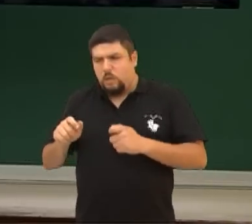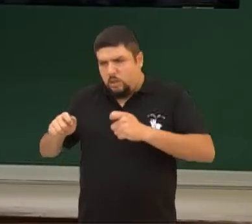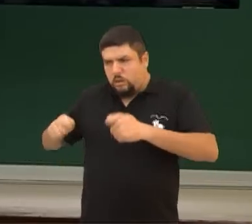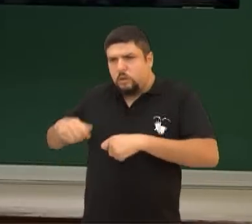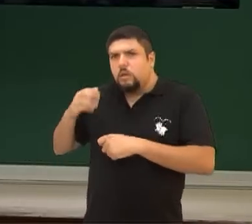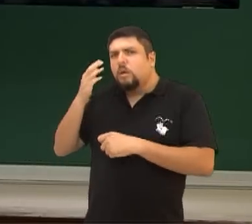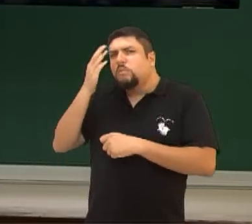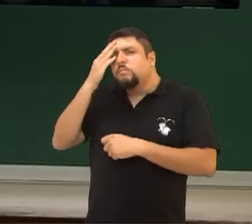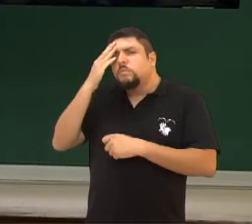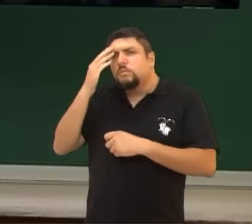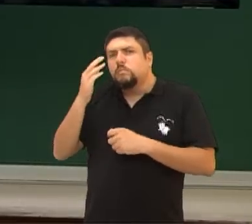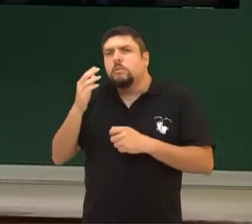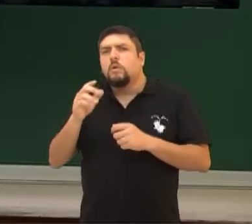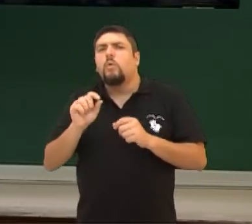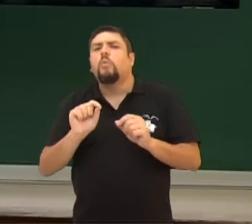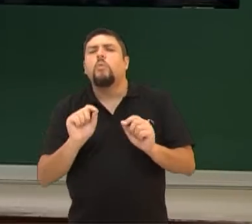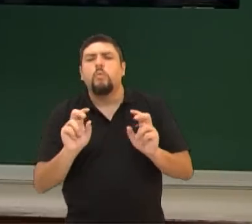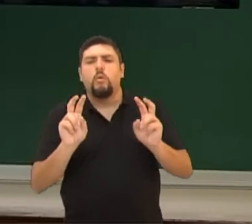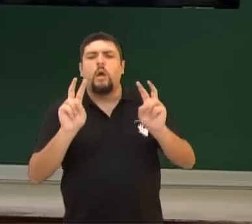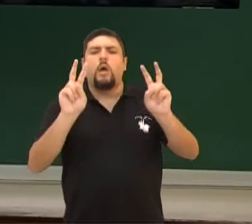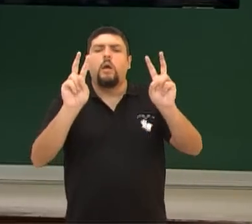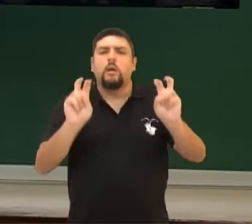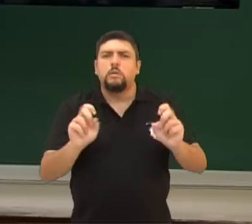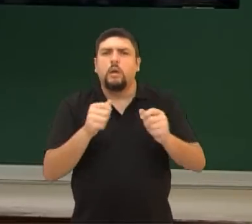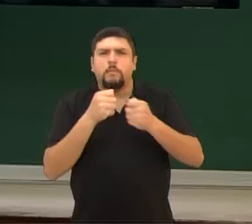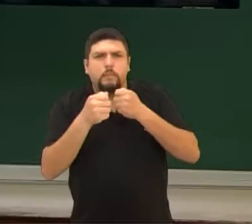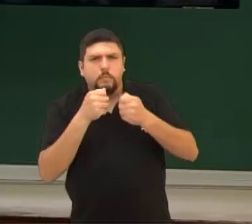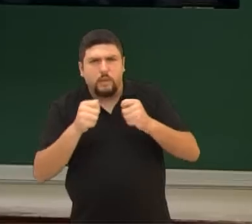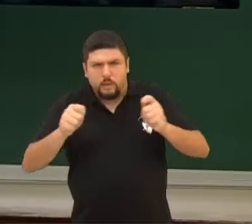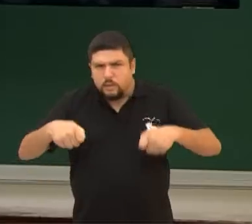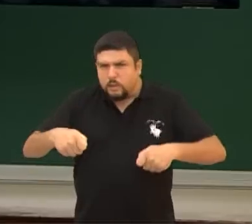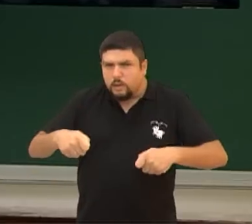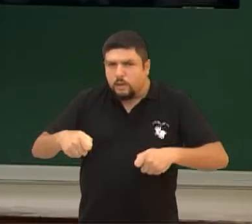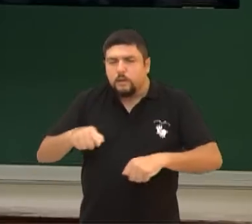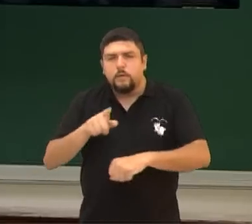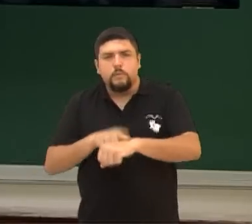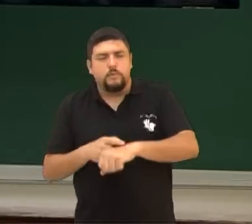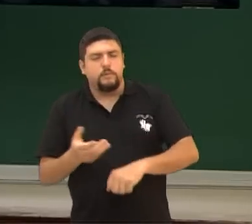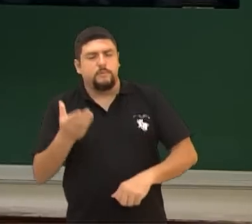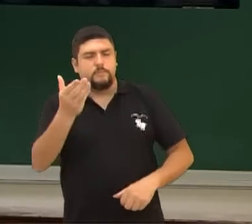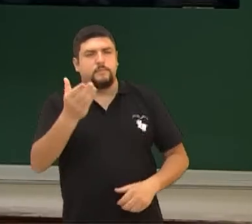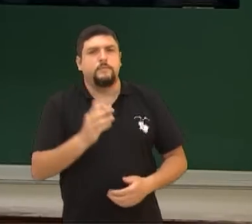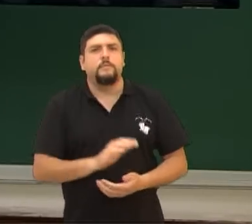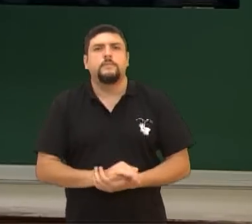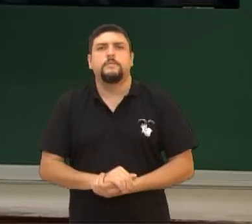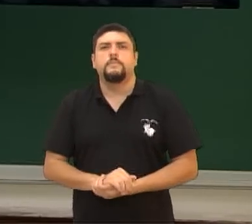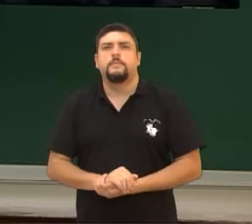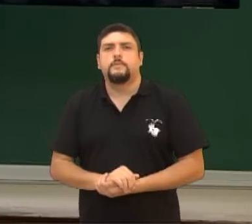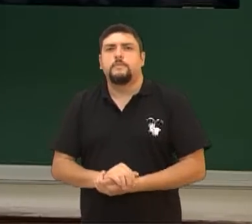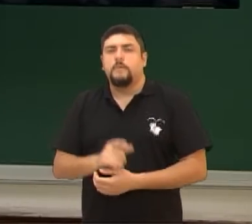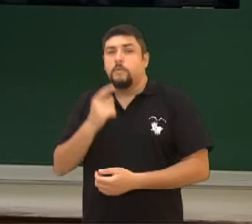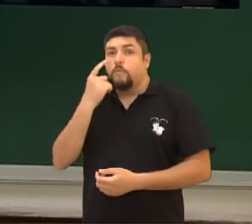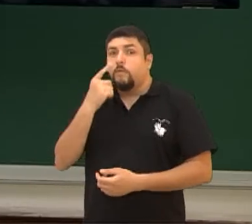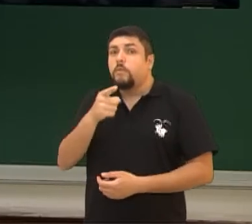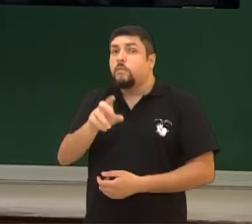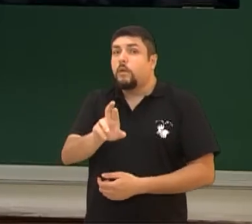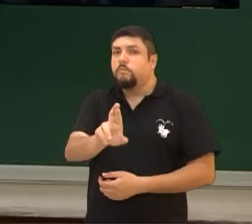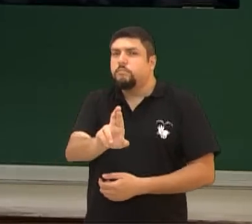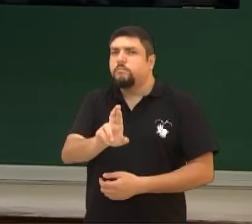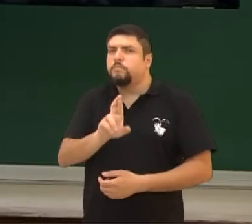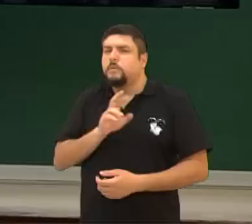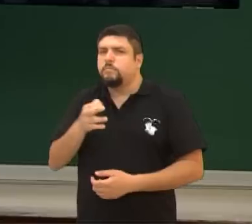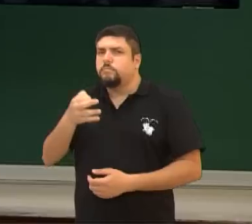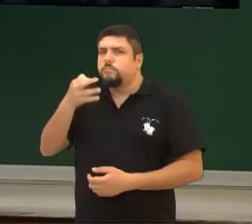qual assunto vai ser a entrevista? Um tempinho para você e eu já volto para ver se você conseguiu